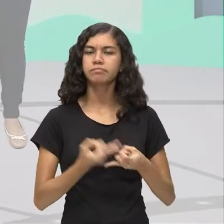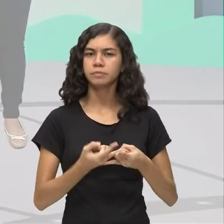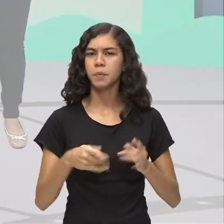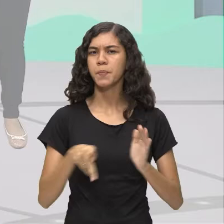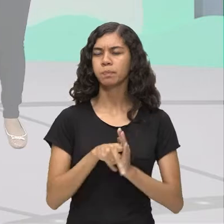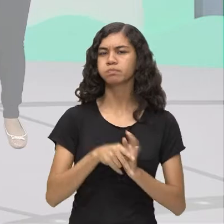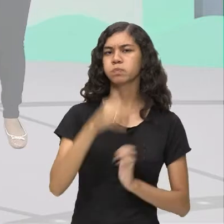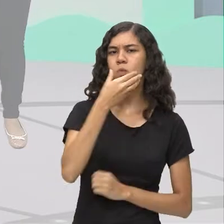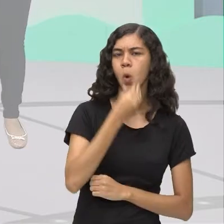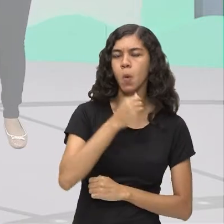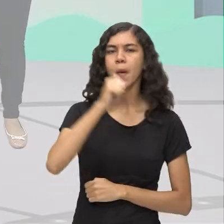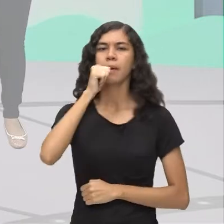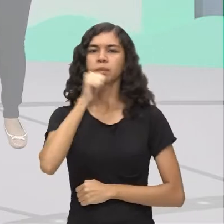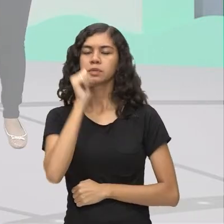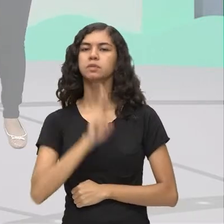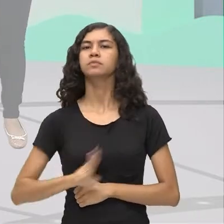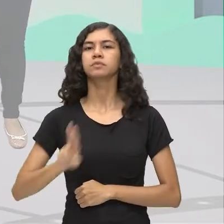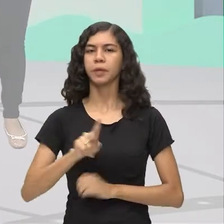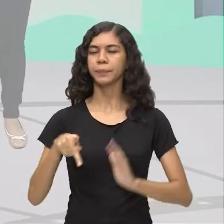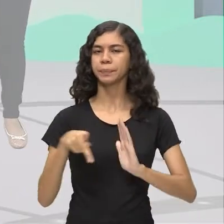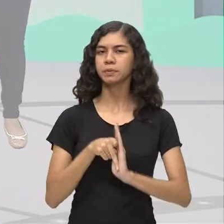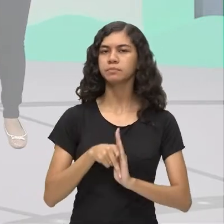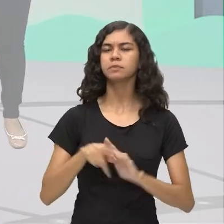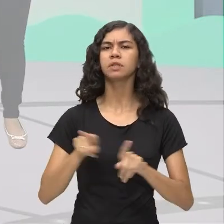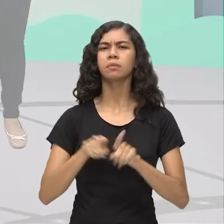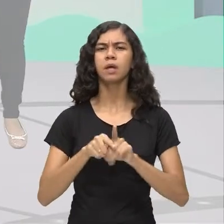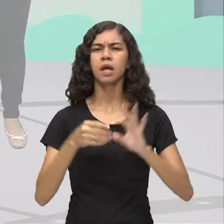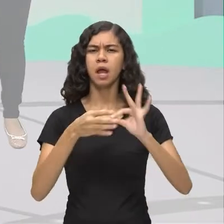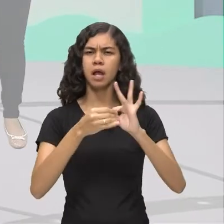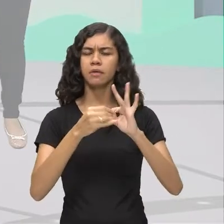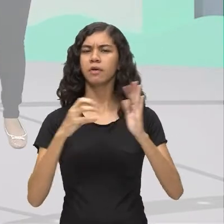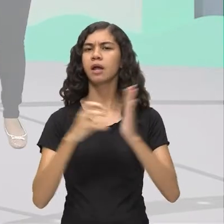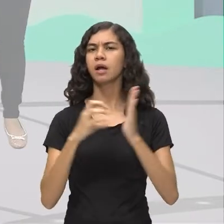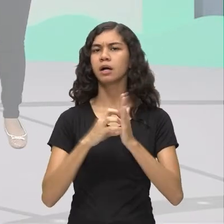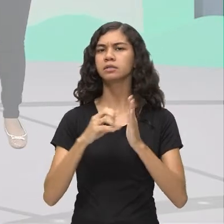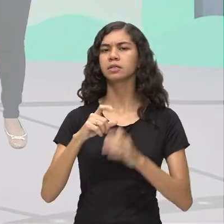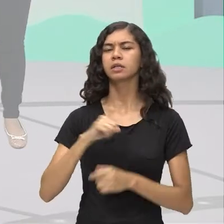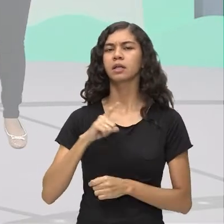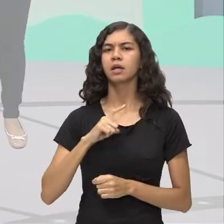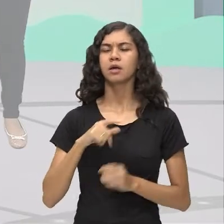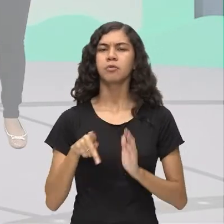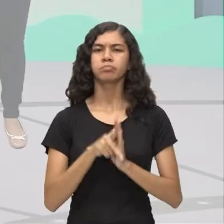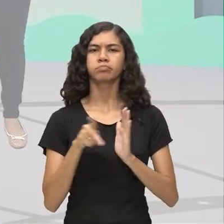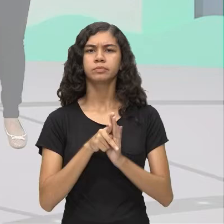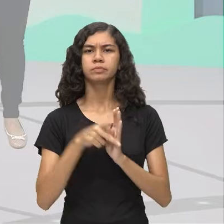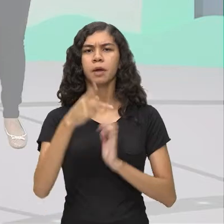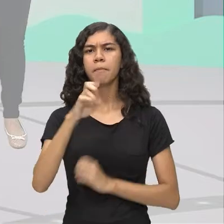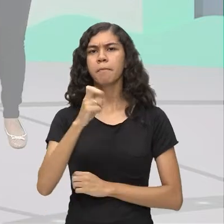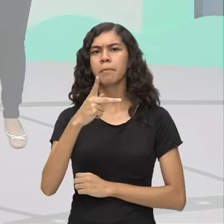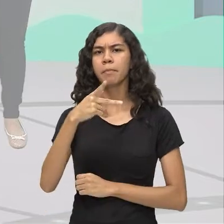e feminino, e no caso específico de HIV e AIDS, tem a PEP, que é a profilaxia